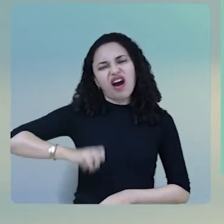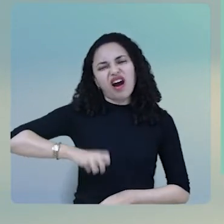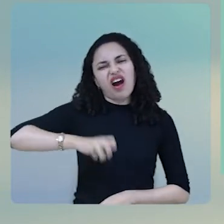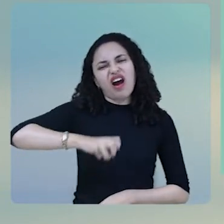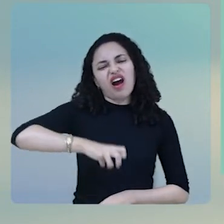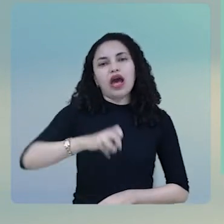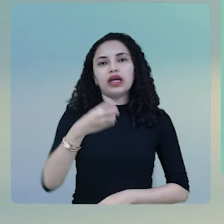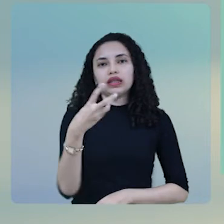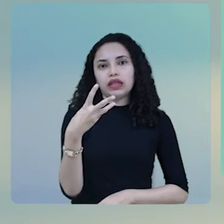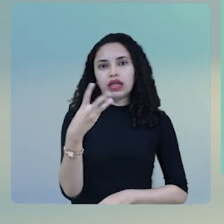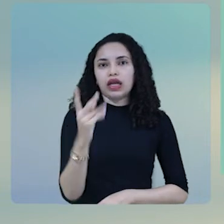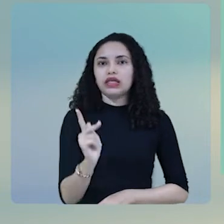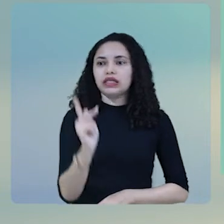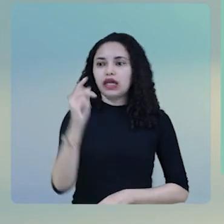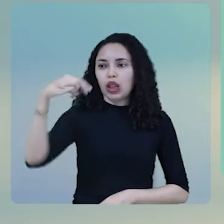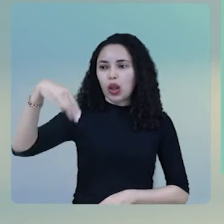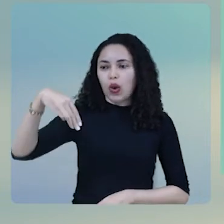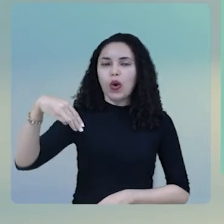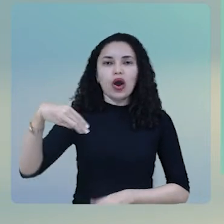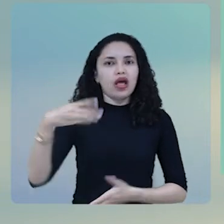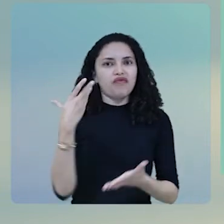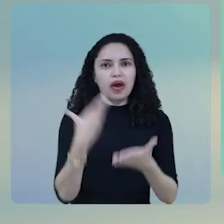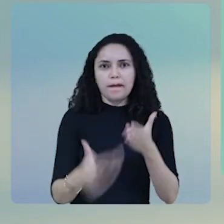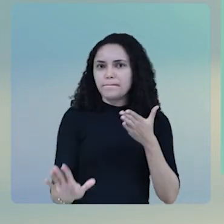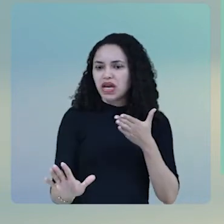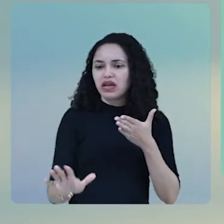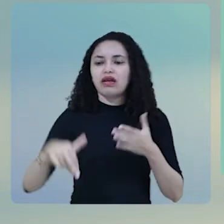sem perder qualidade da execução. Ele vai manter